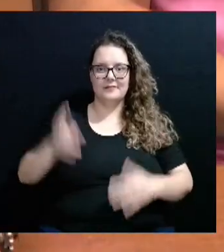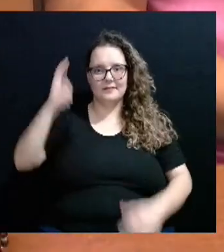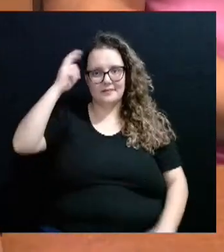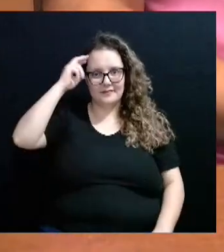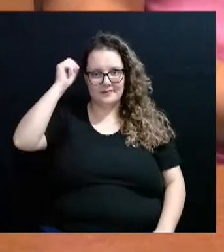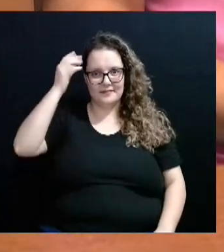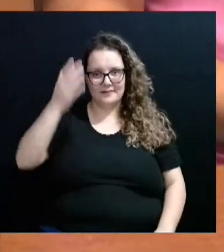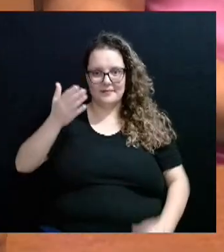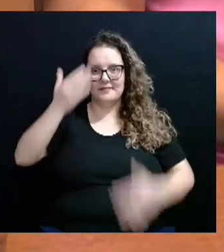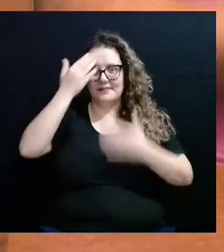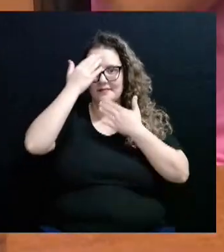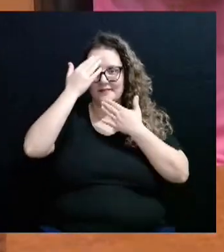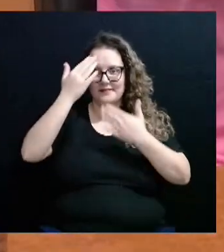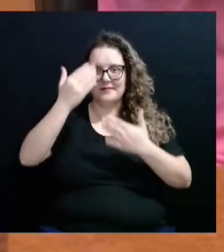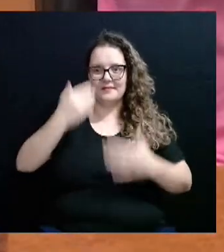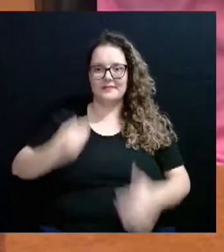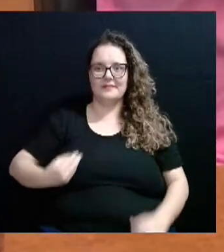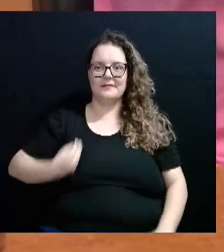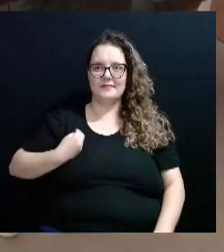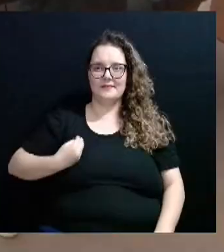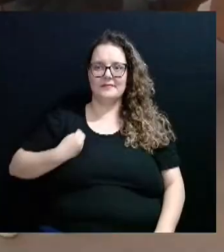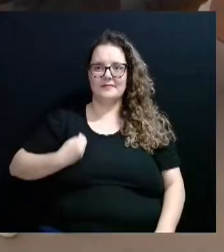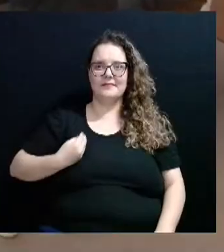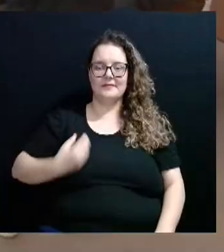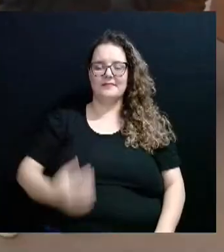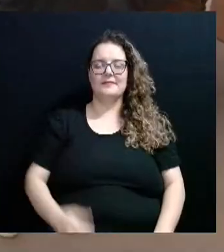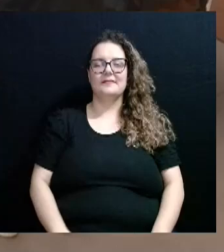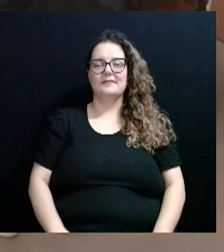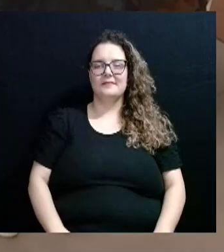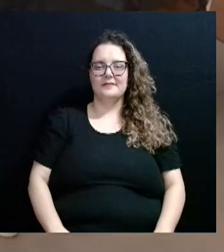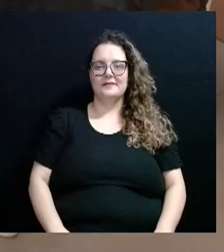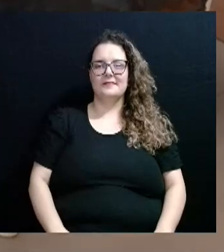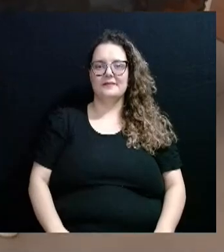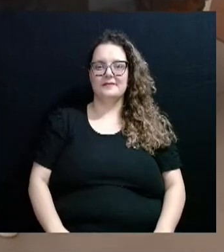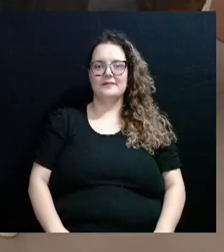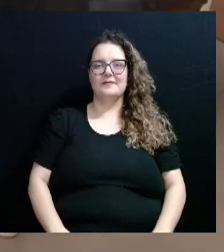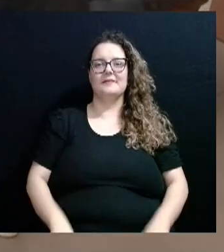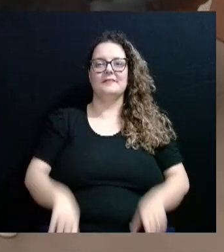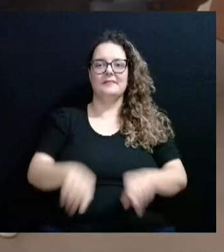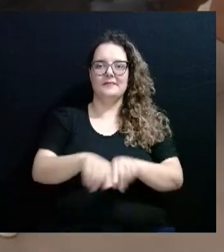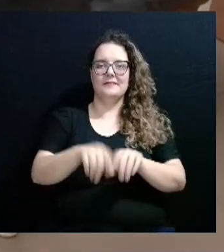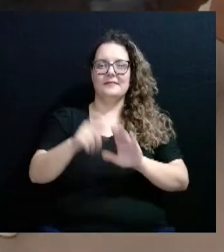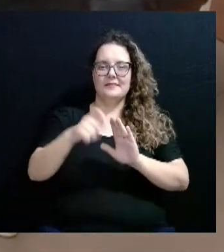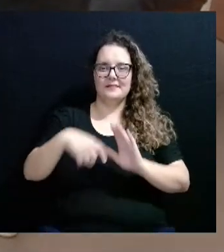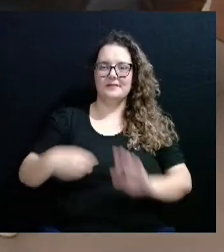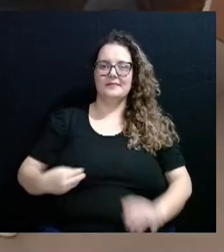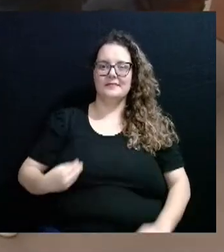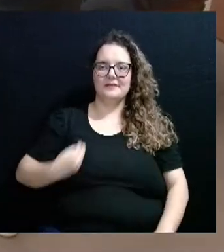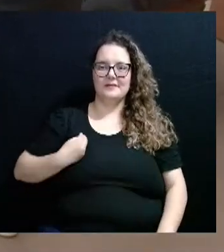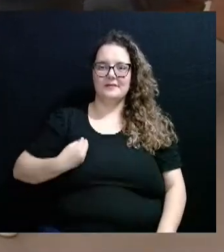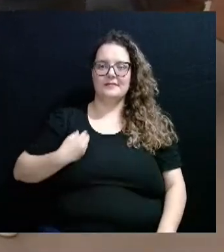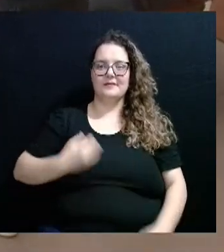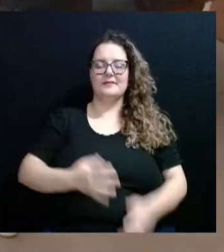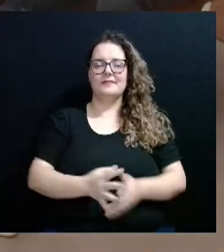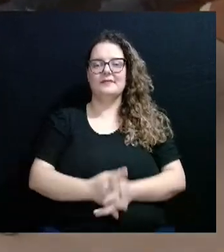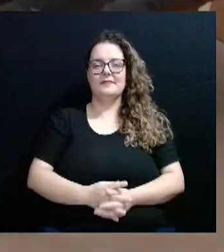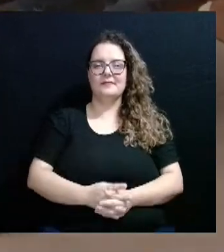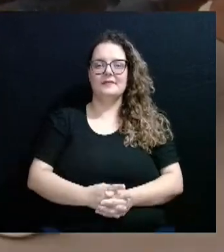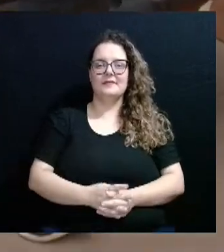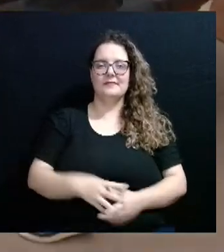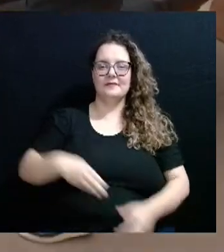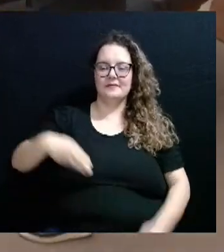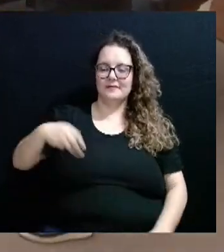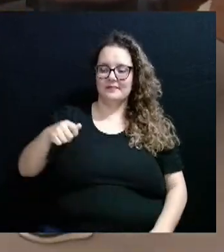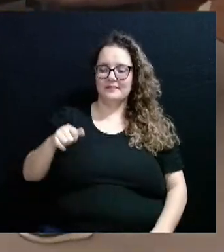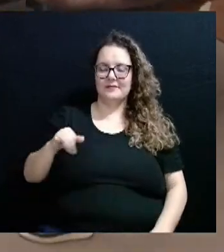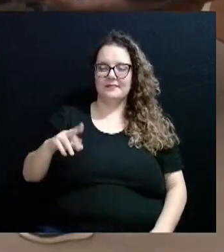Samuel, pela presença. Quero também registrar a presença da Maíra Sampaio, que é